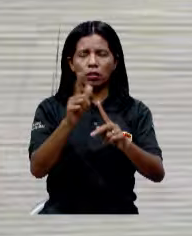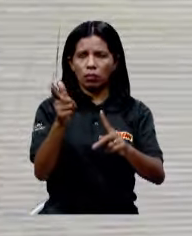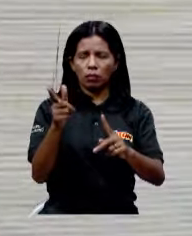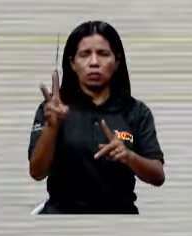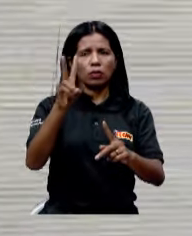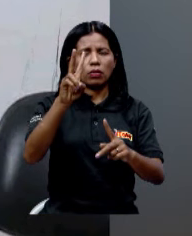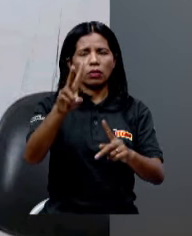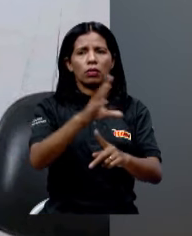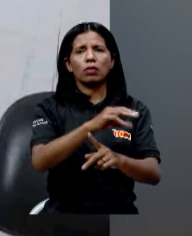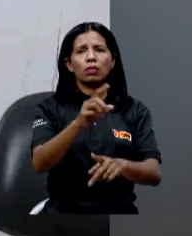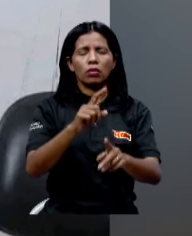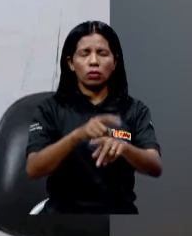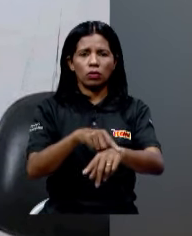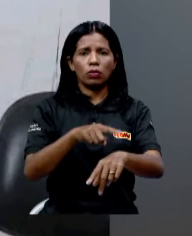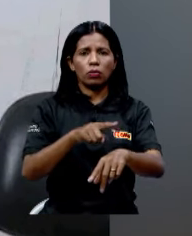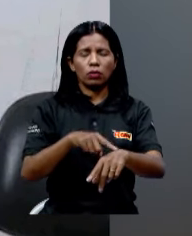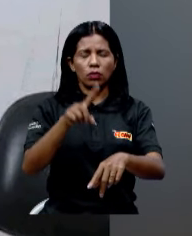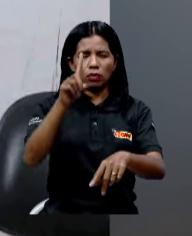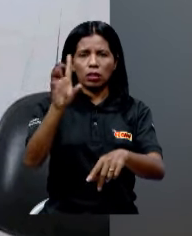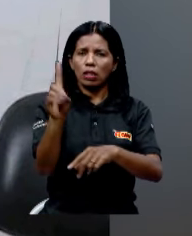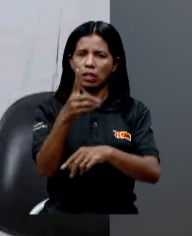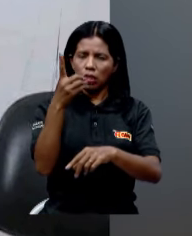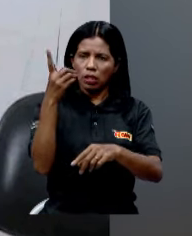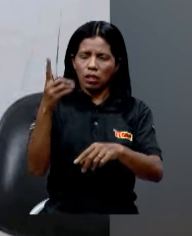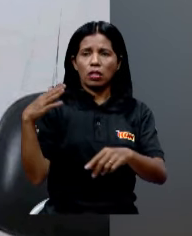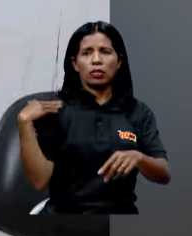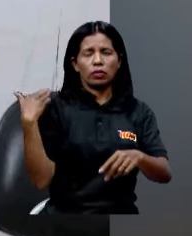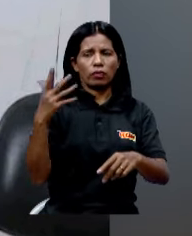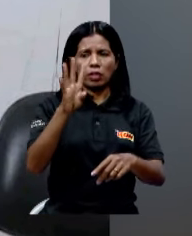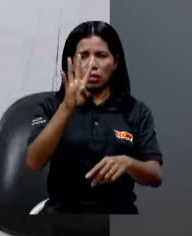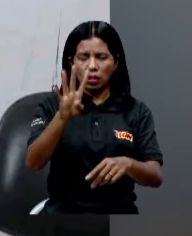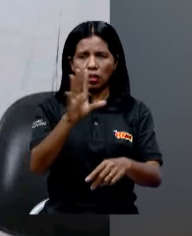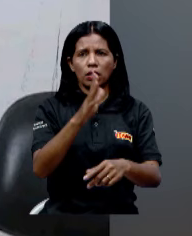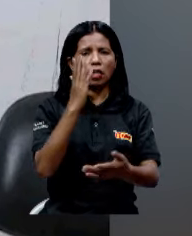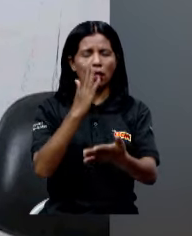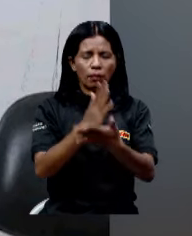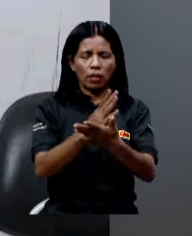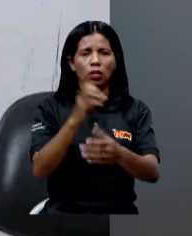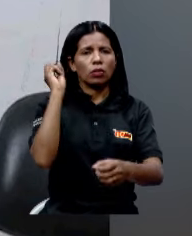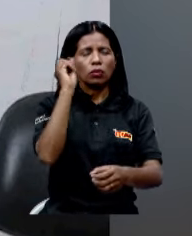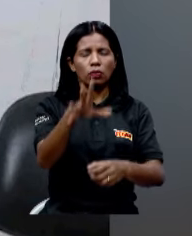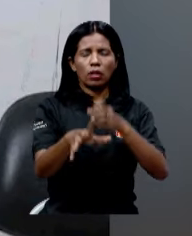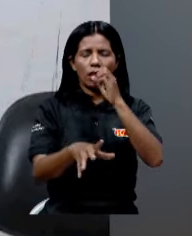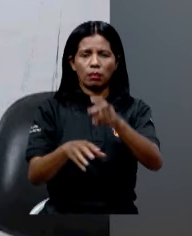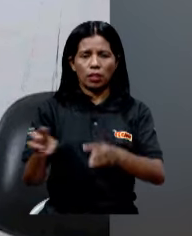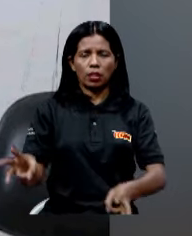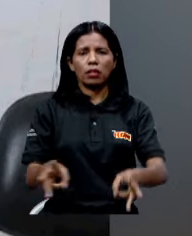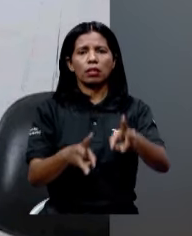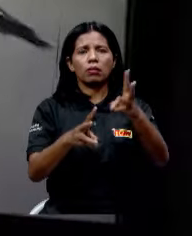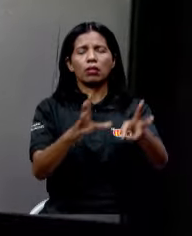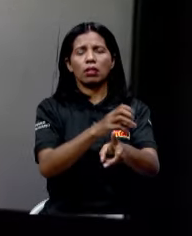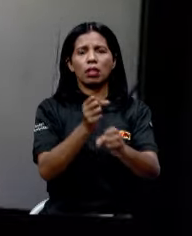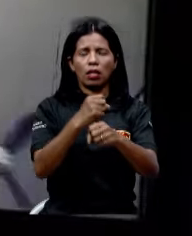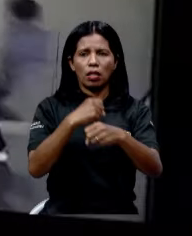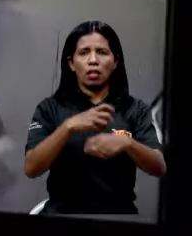em rua mais ou menos tucuída madrugada, e a jovem na Inhat, a para no toda EMA e a estrada público, onde